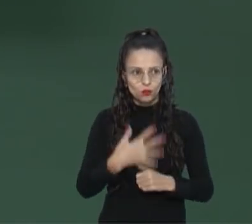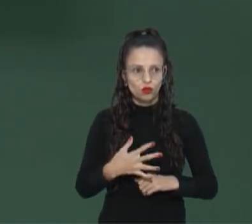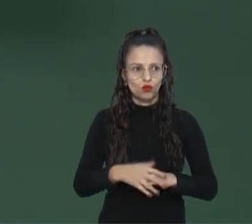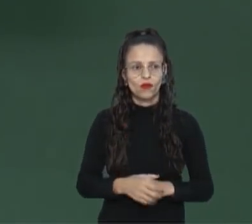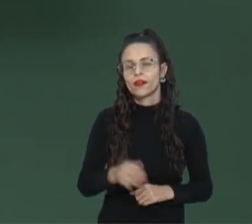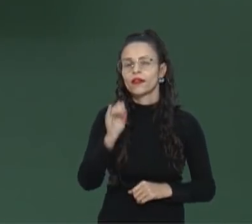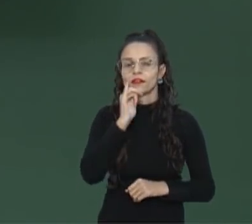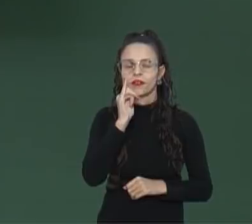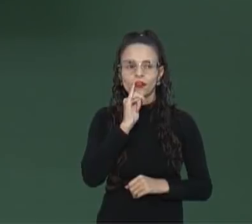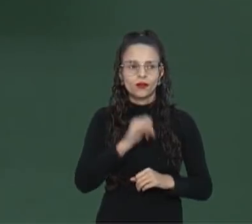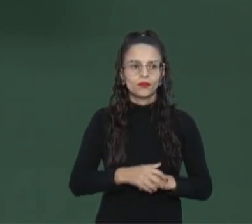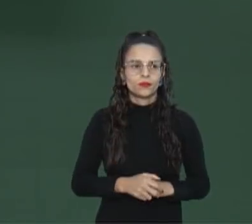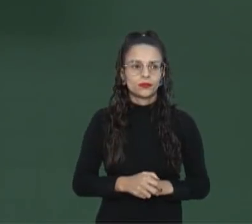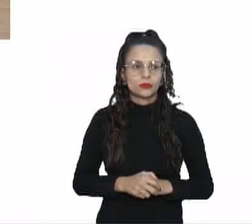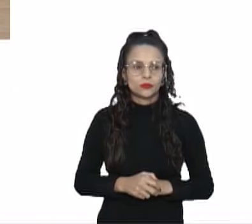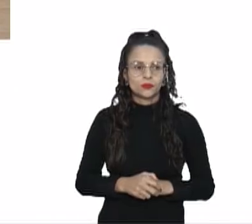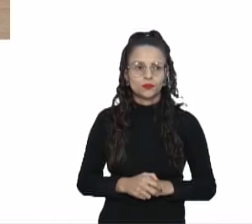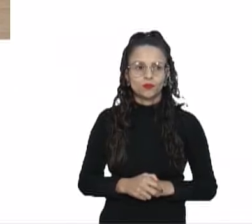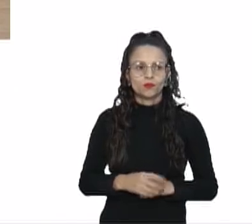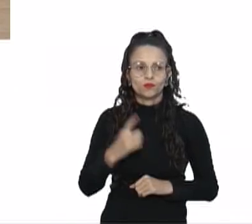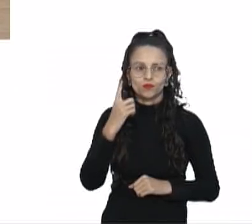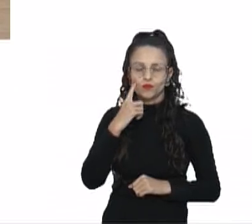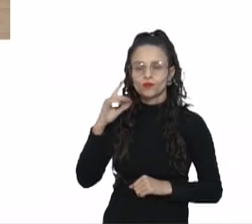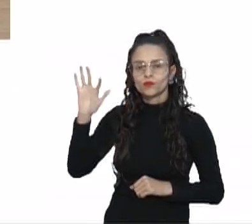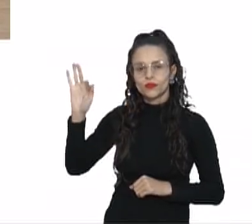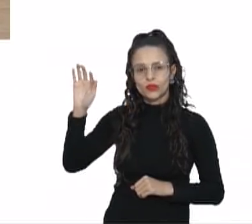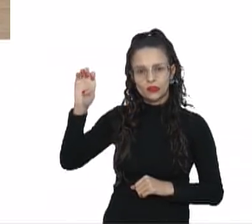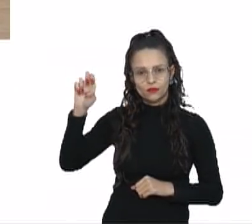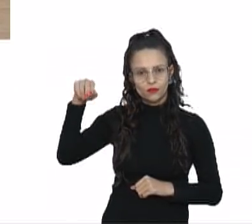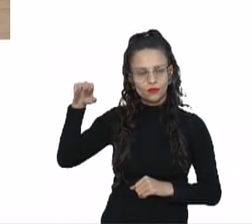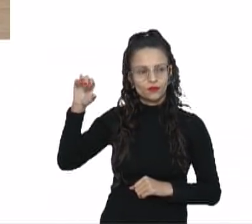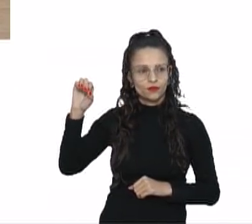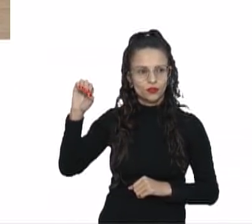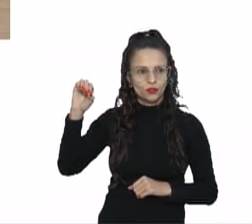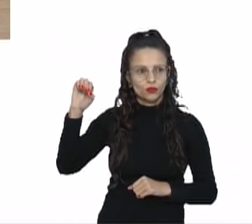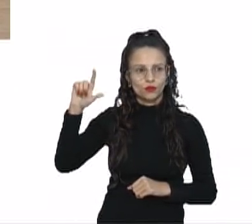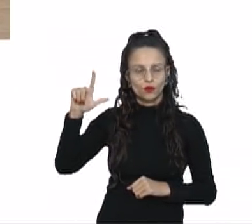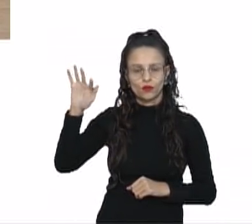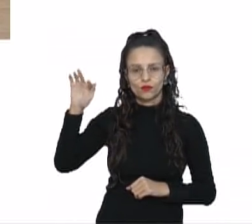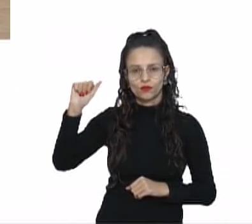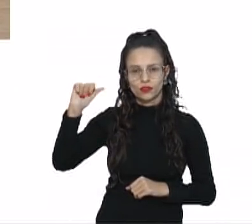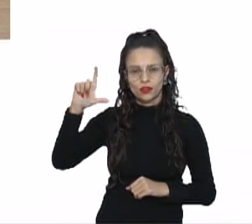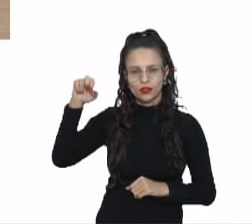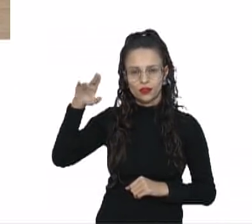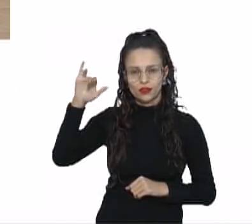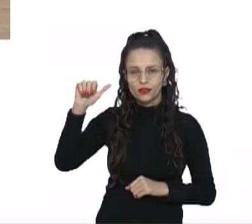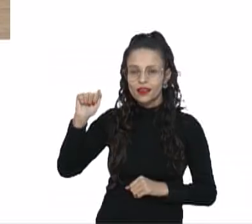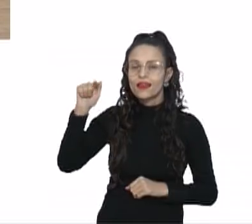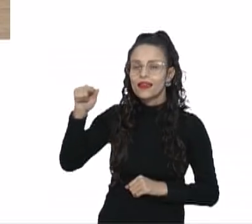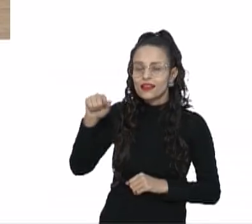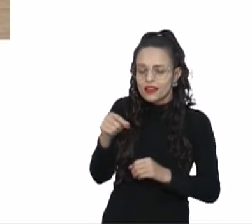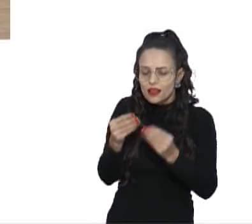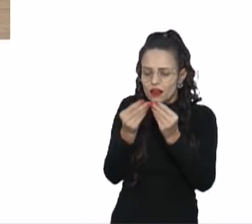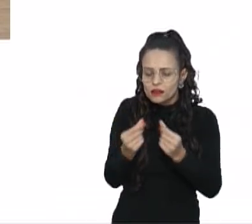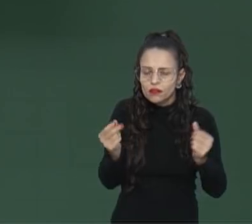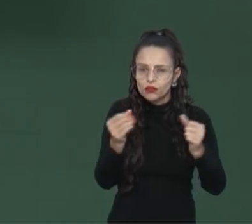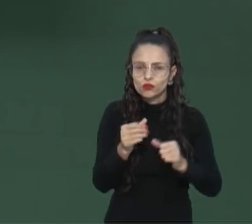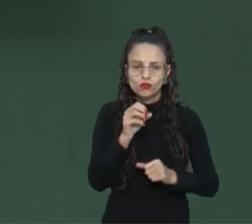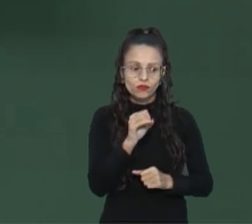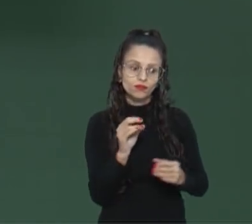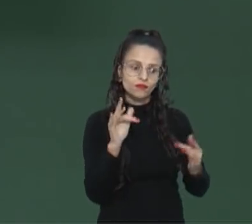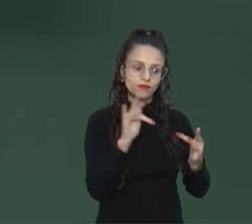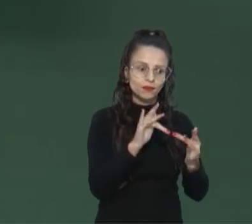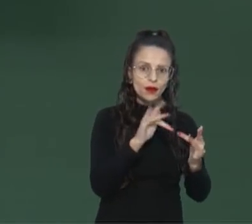Como exemplo para vocês, fenolftaleína é um líquido que em contato com bases, ele muda de transparente para